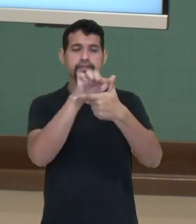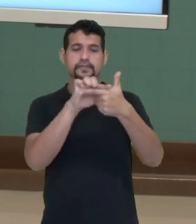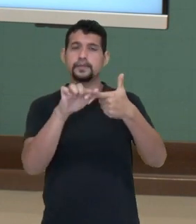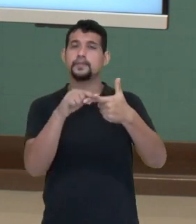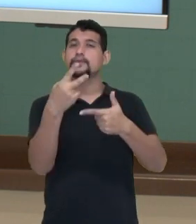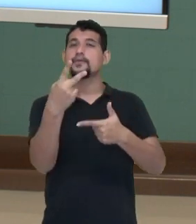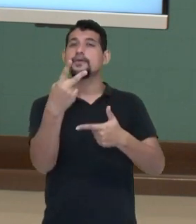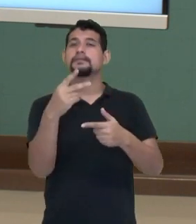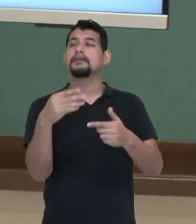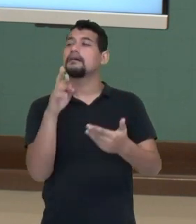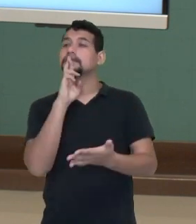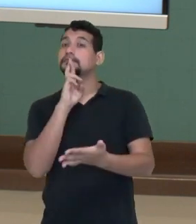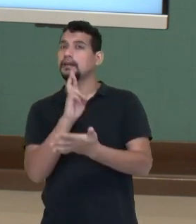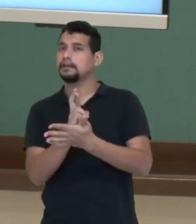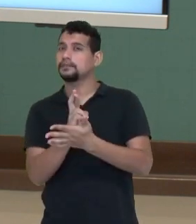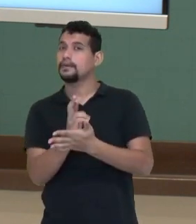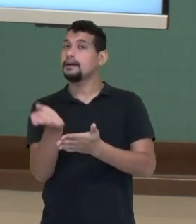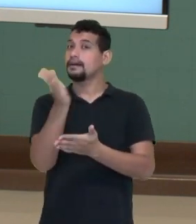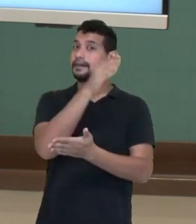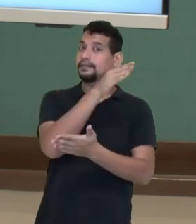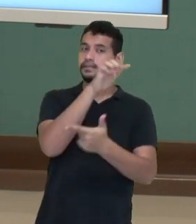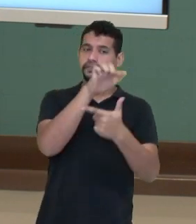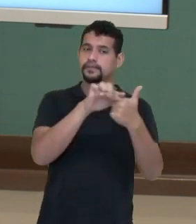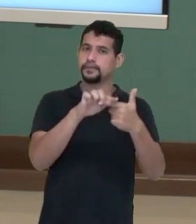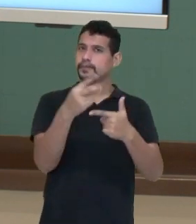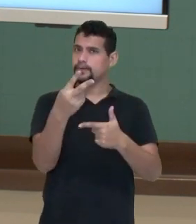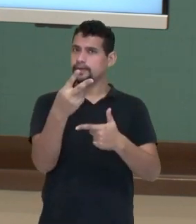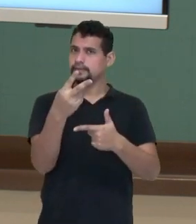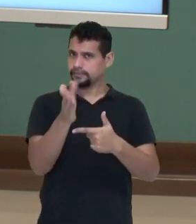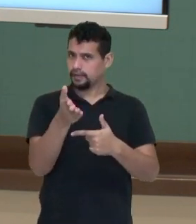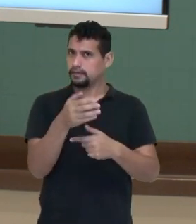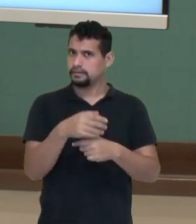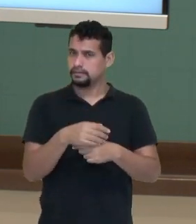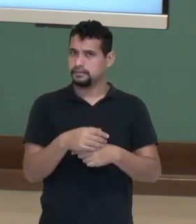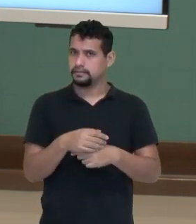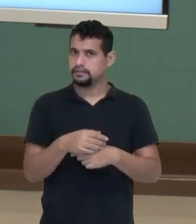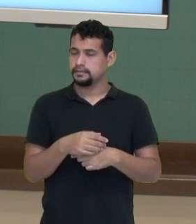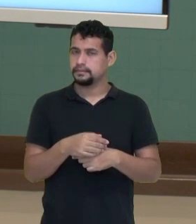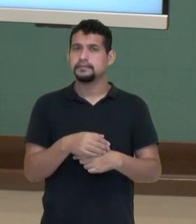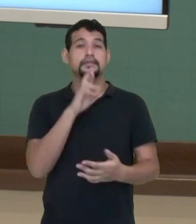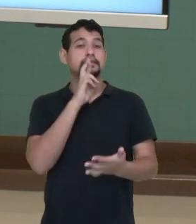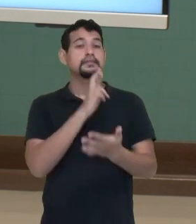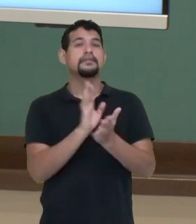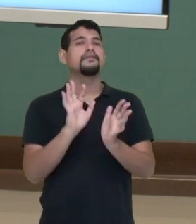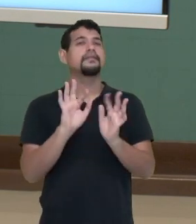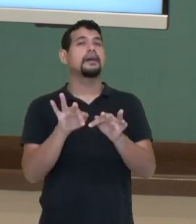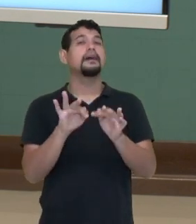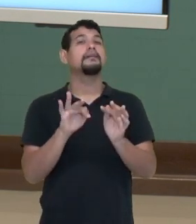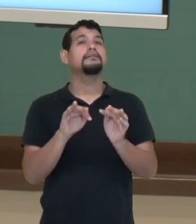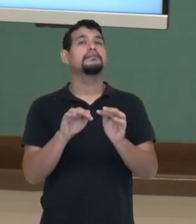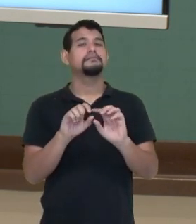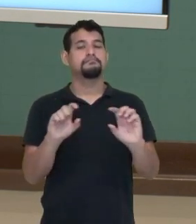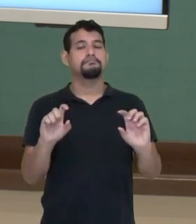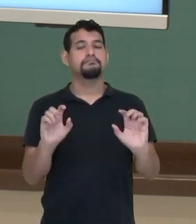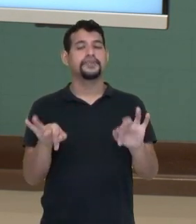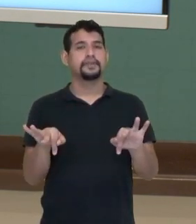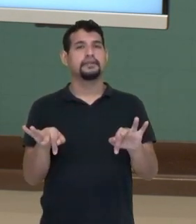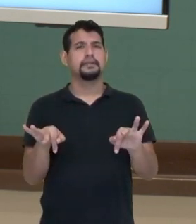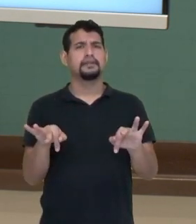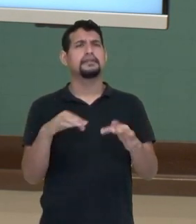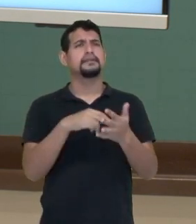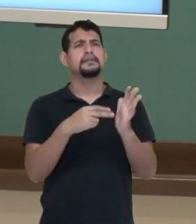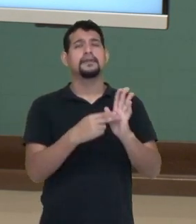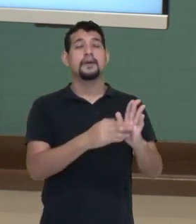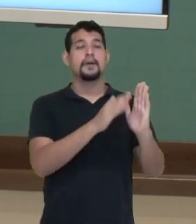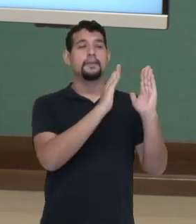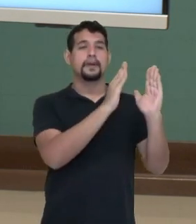2 o resultado do passo anterior. Dividiu? Resultado final e fim. Então esse é um passo